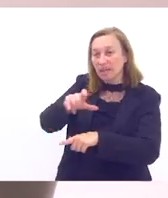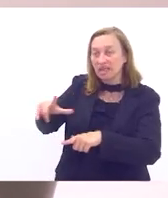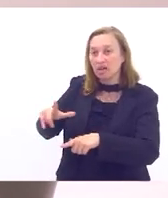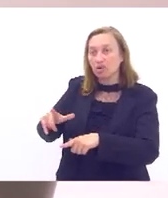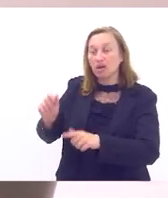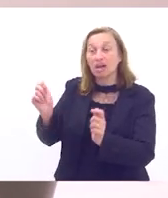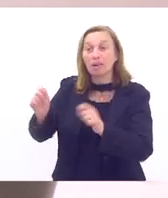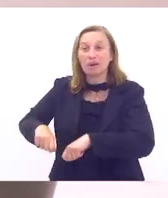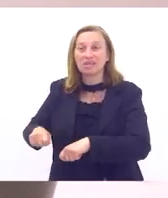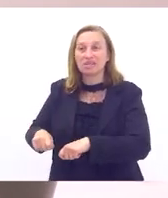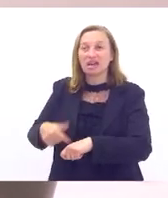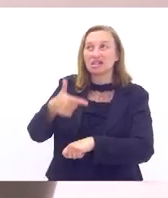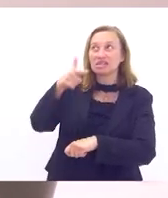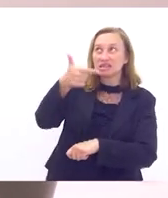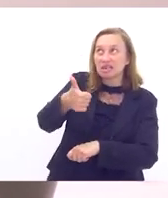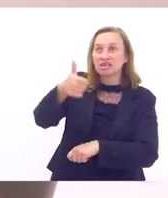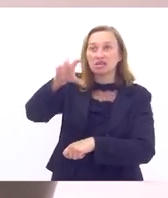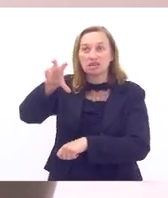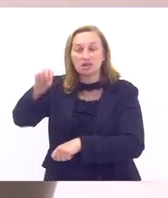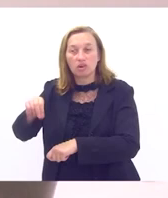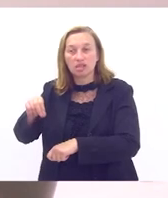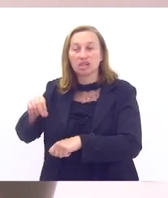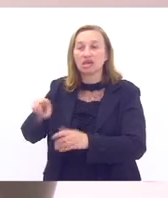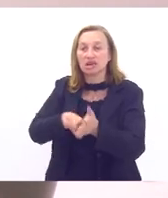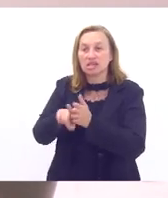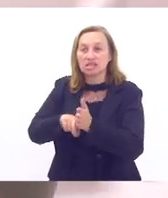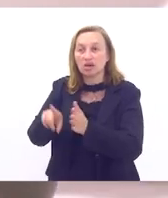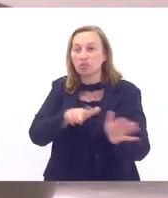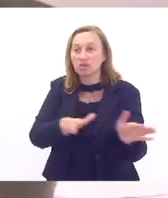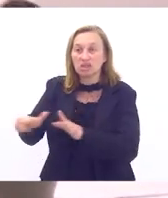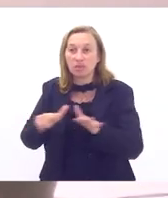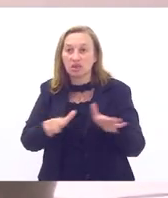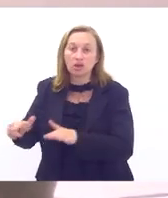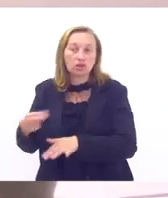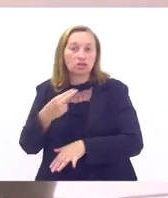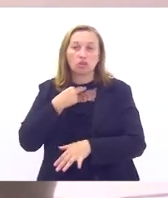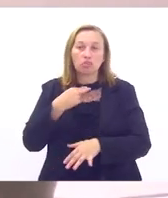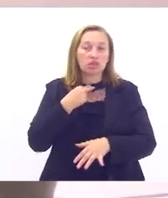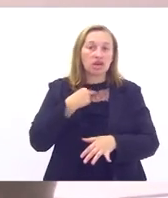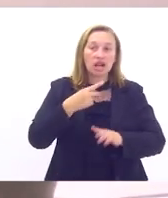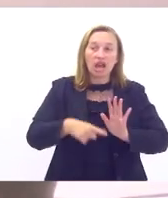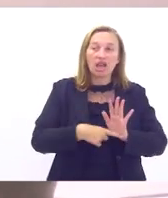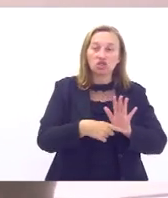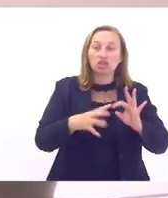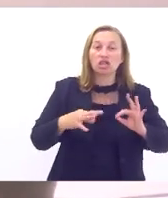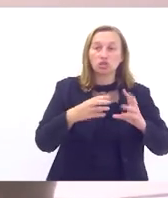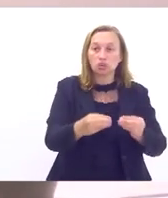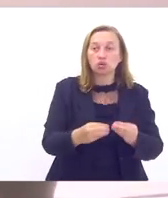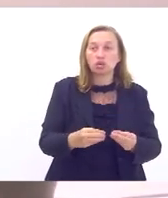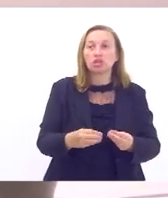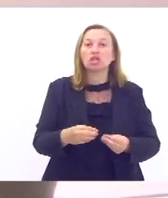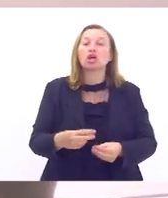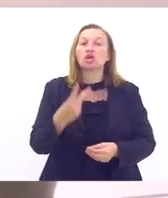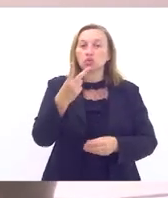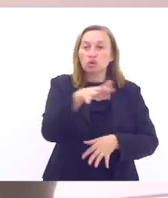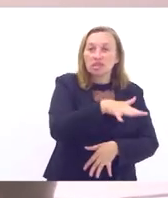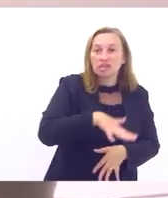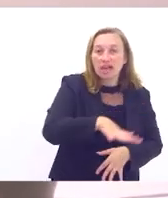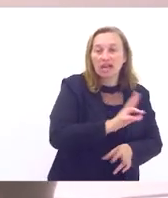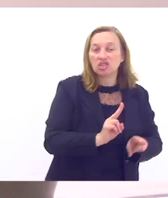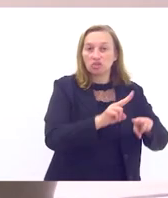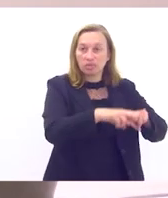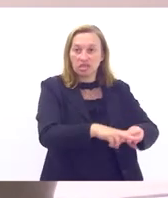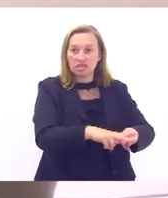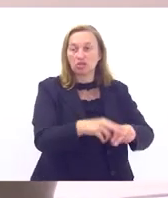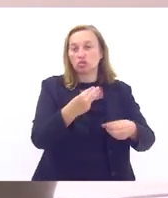para realizar 150 exames semanais, não poderá atender ao objeto do processo para busca ativa em duas unidades prisionais